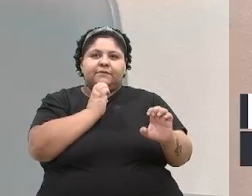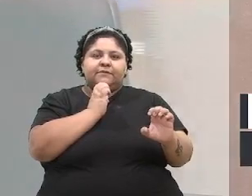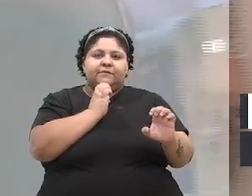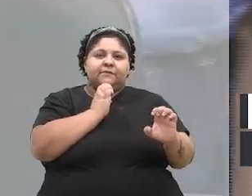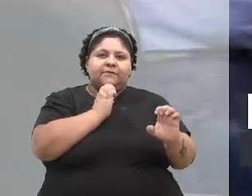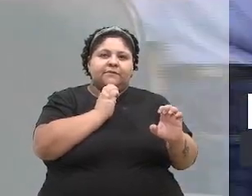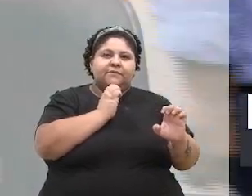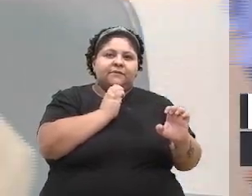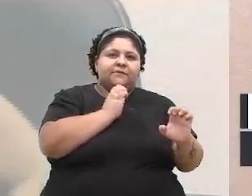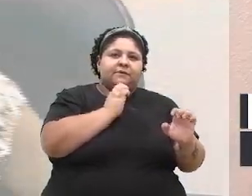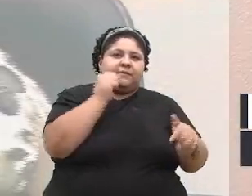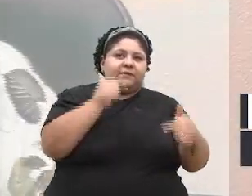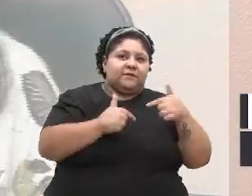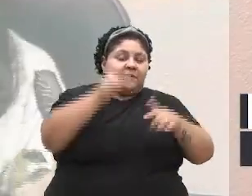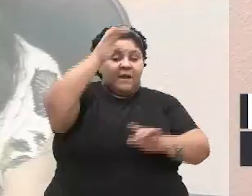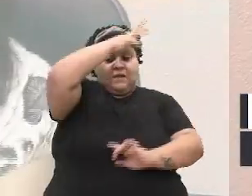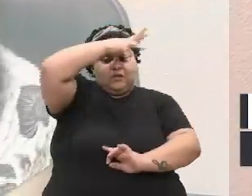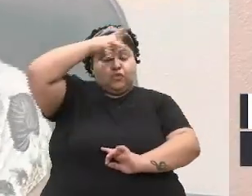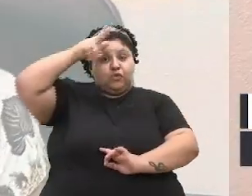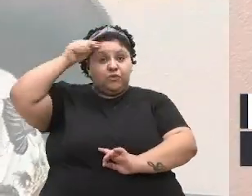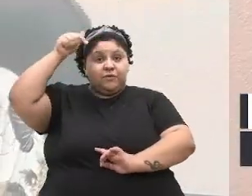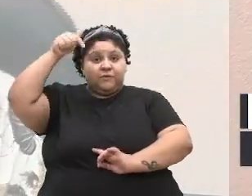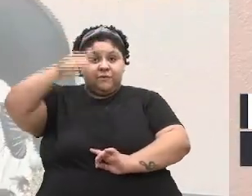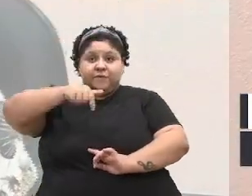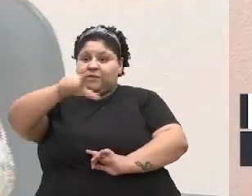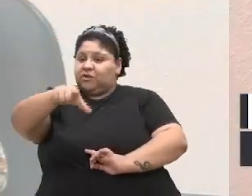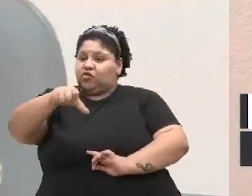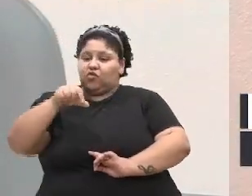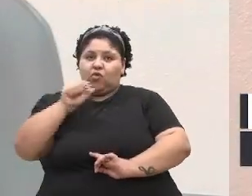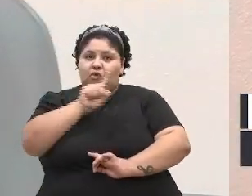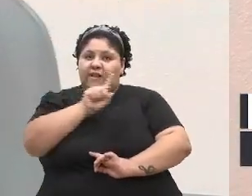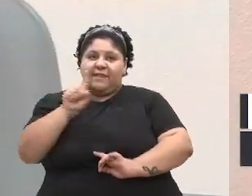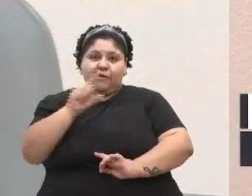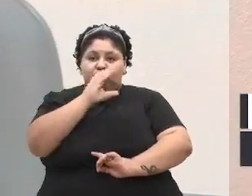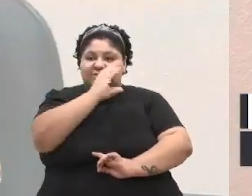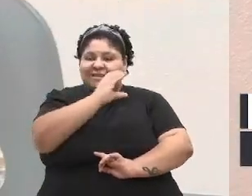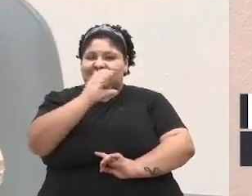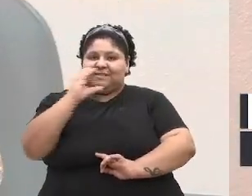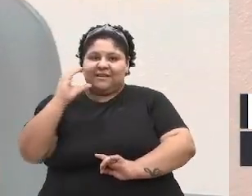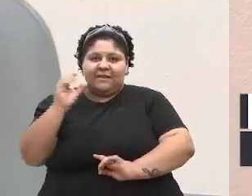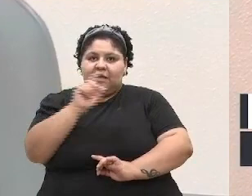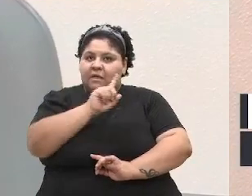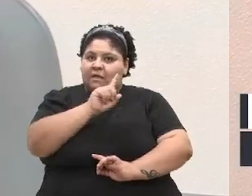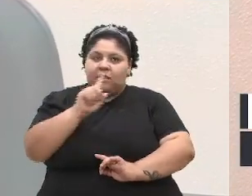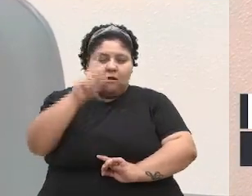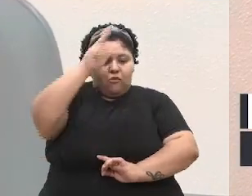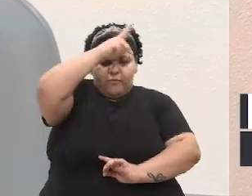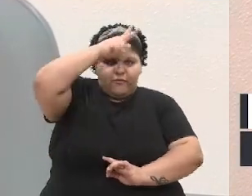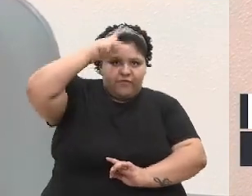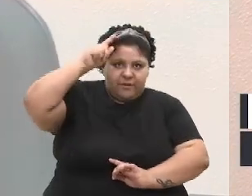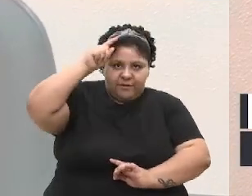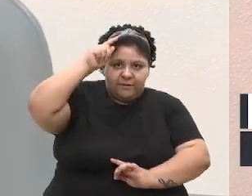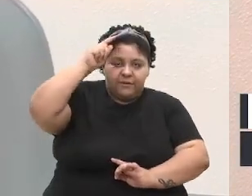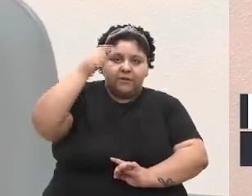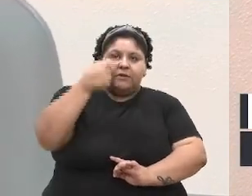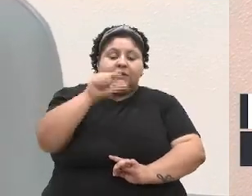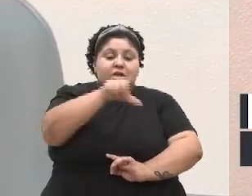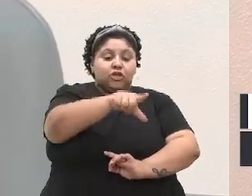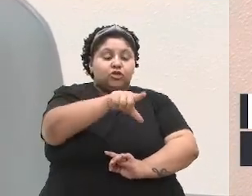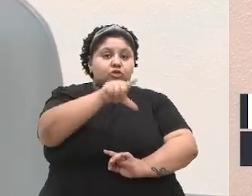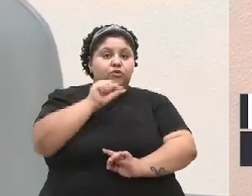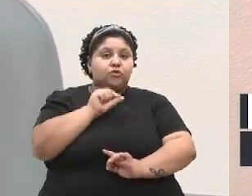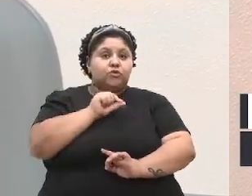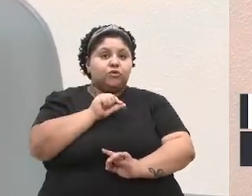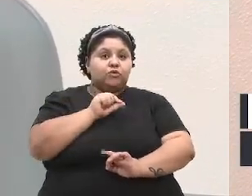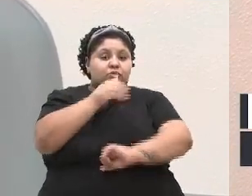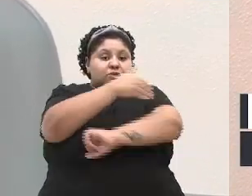do município, que eles tanto falavam, que a escolha não foi por CC, não foi por prefeito, né? A escolha dessas